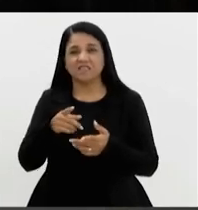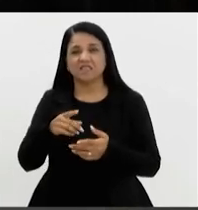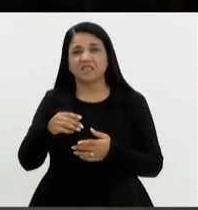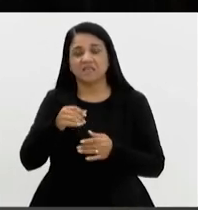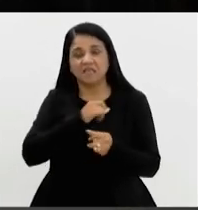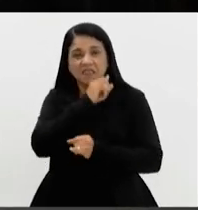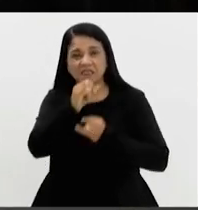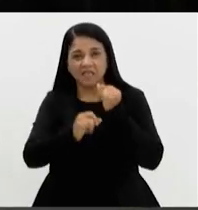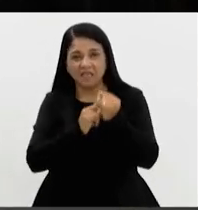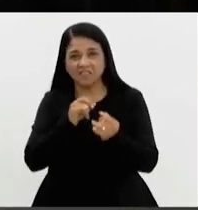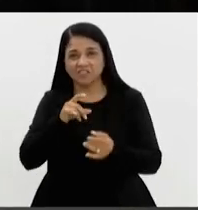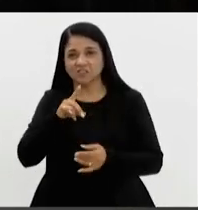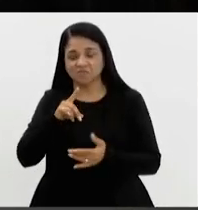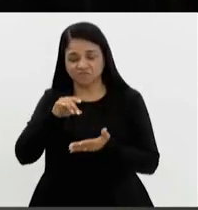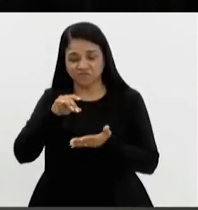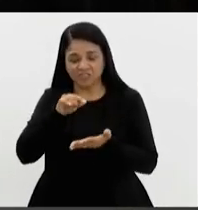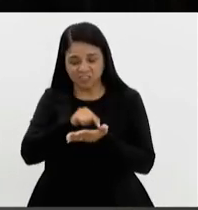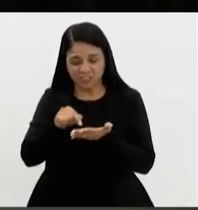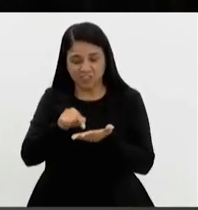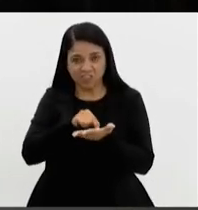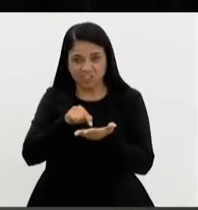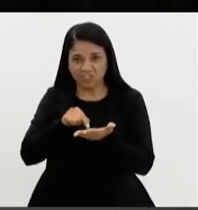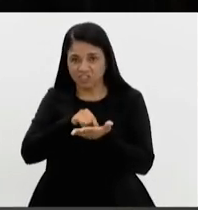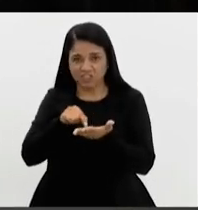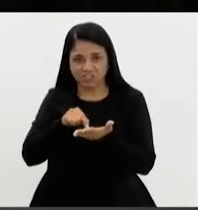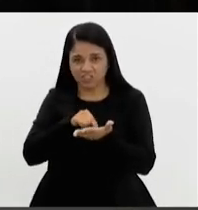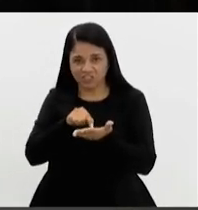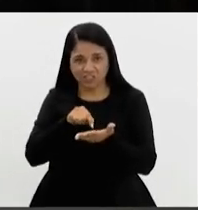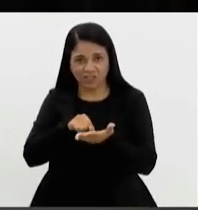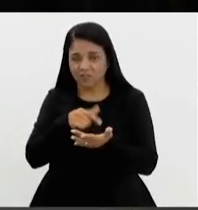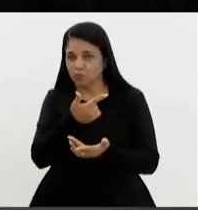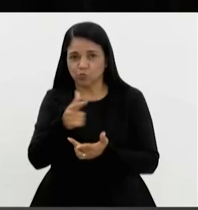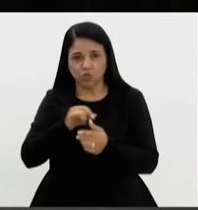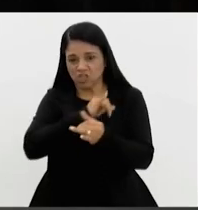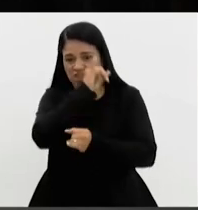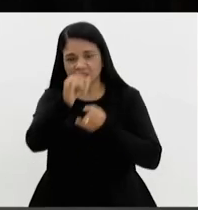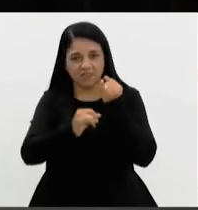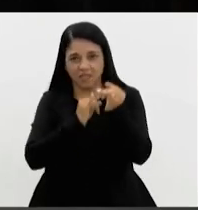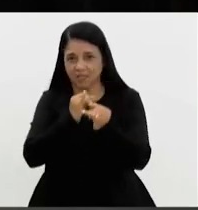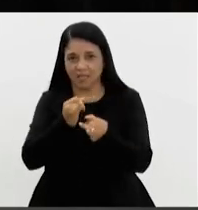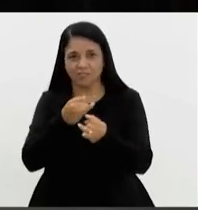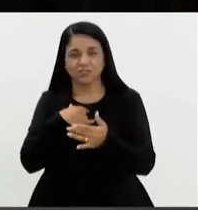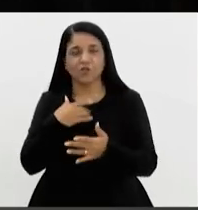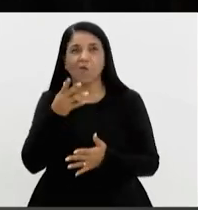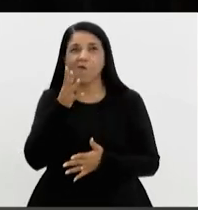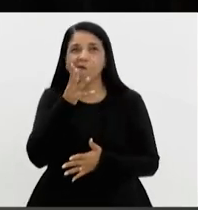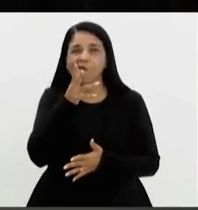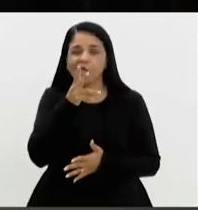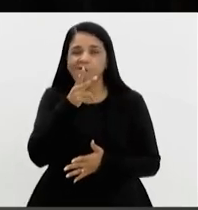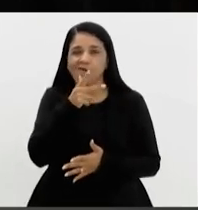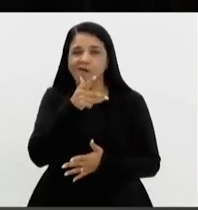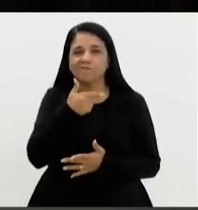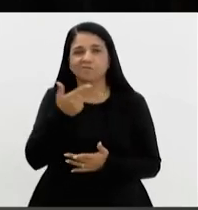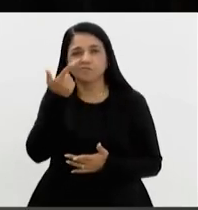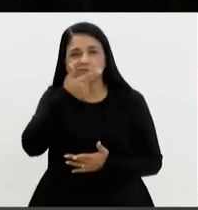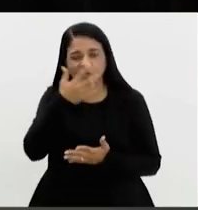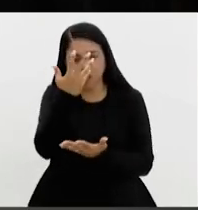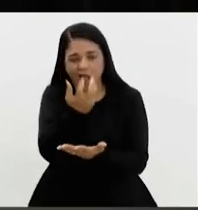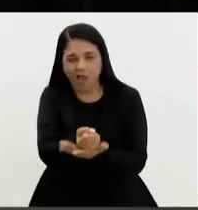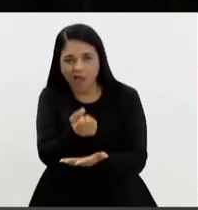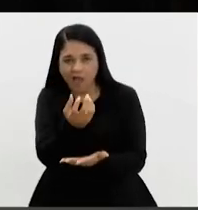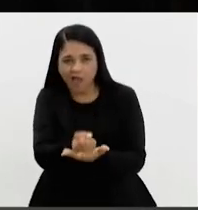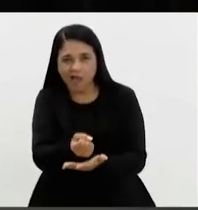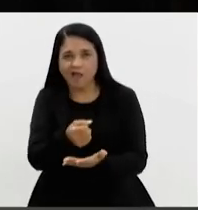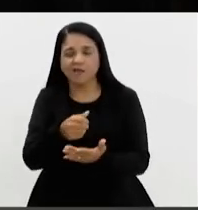quem nunca ficou passou horas tentando entrar ou fazer uma conexão baixar um arquivo e de